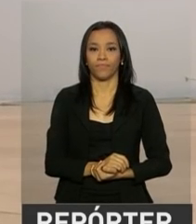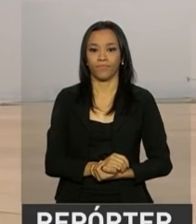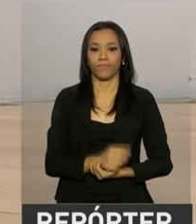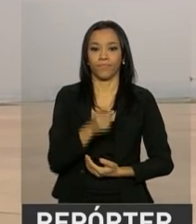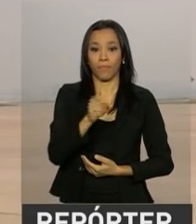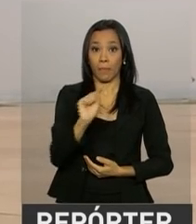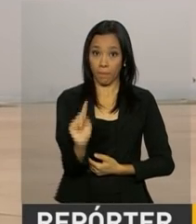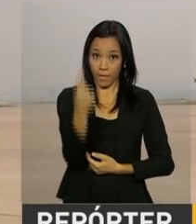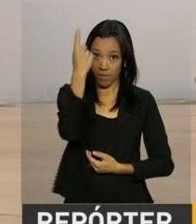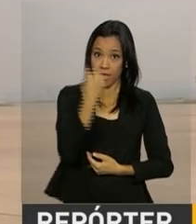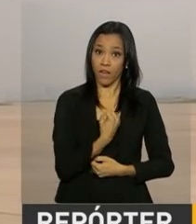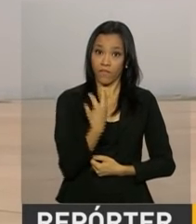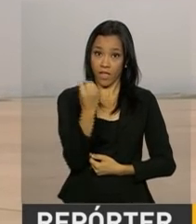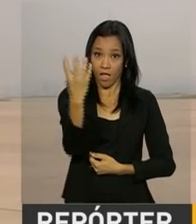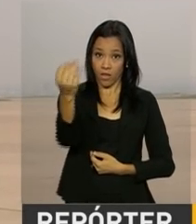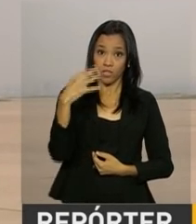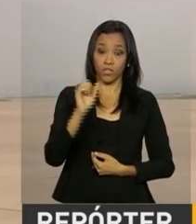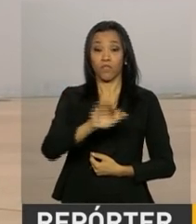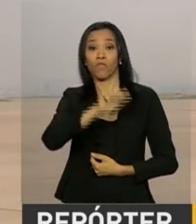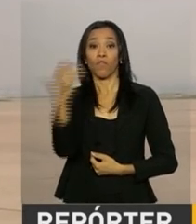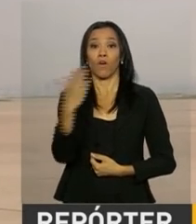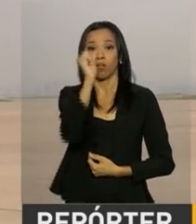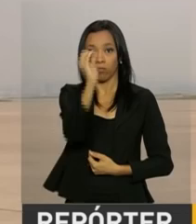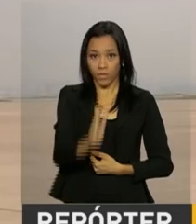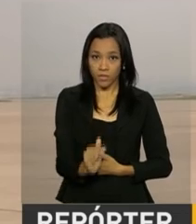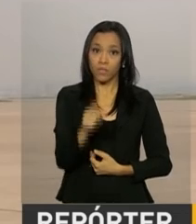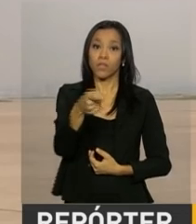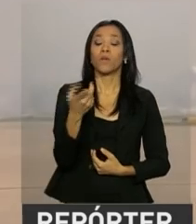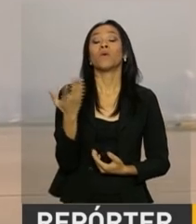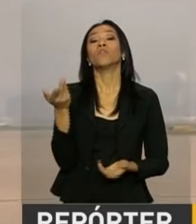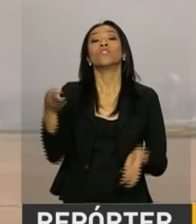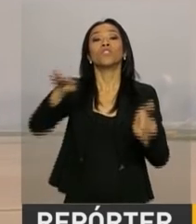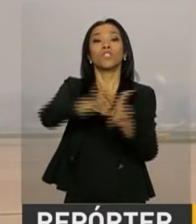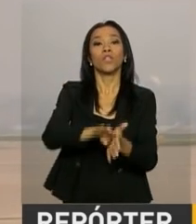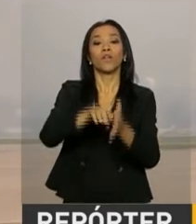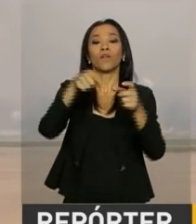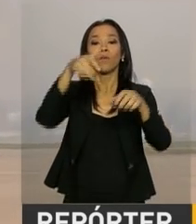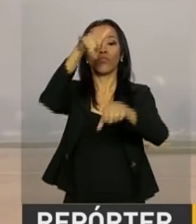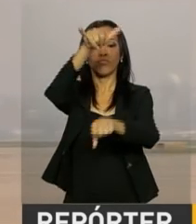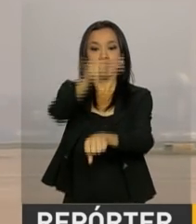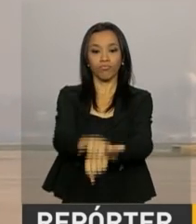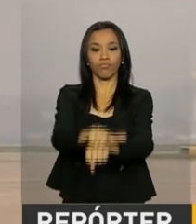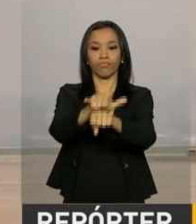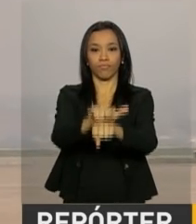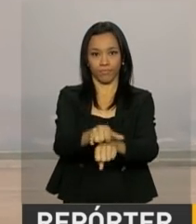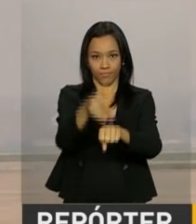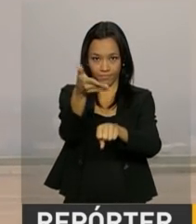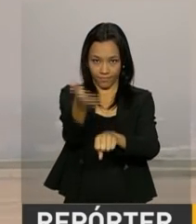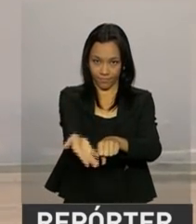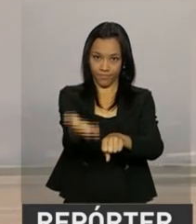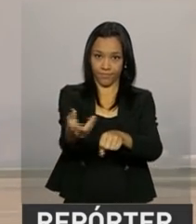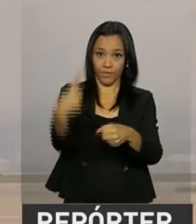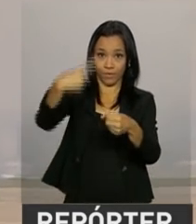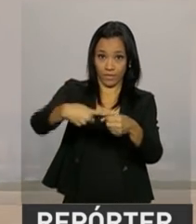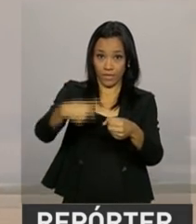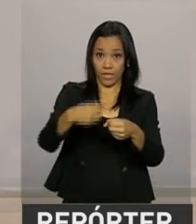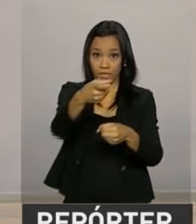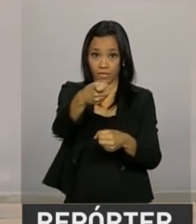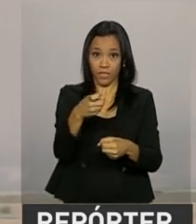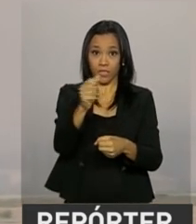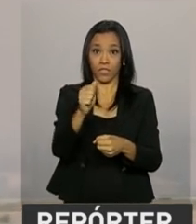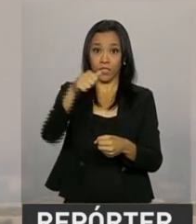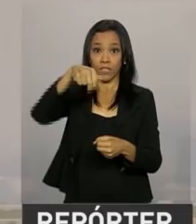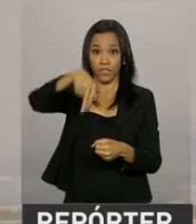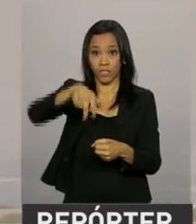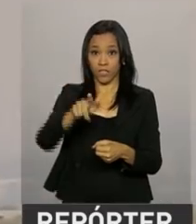sua primeira viagem internacional, o presidente Michel Temer chegou no Aeroporto Internacional de Xangai por volta das 9 horas da manhã,